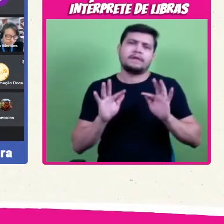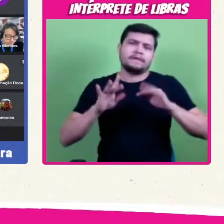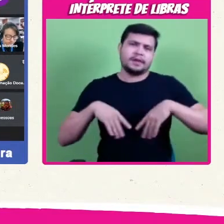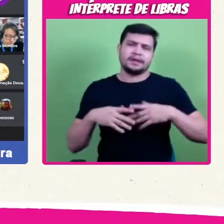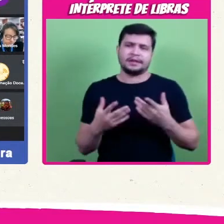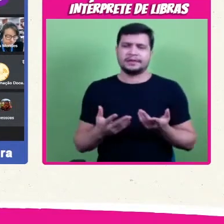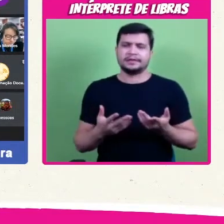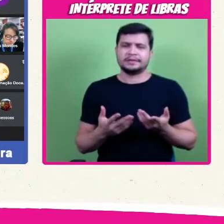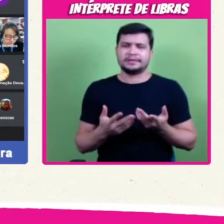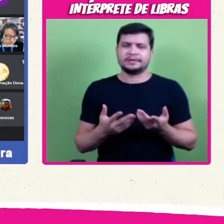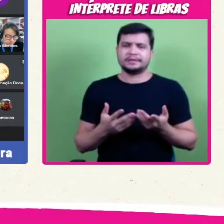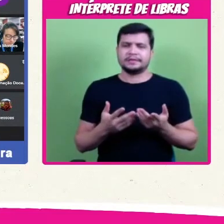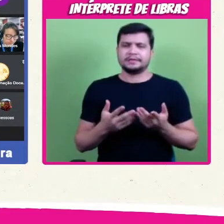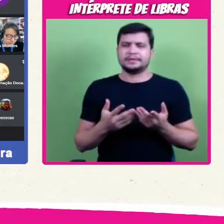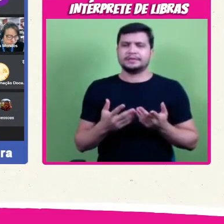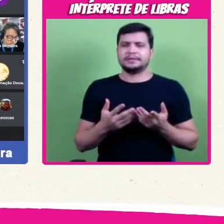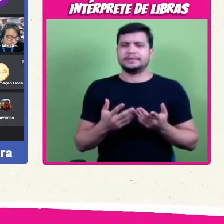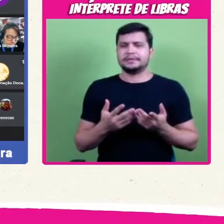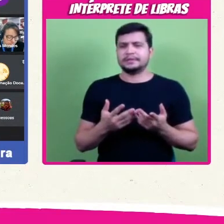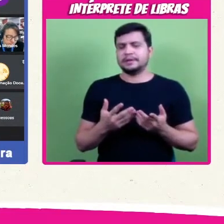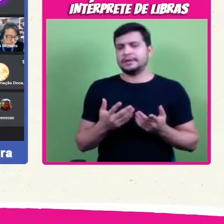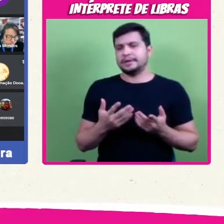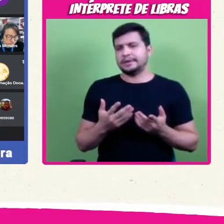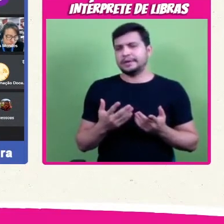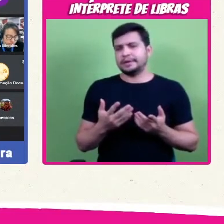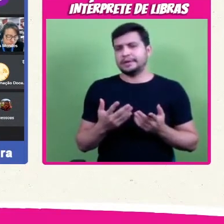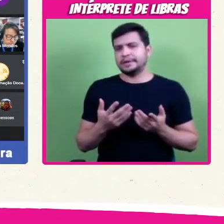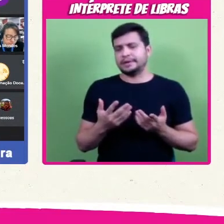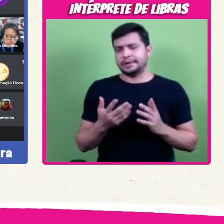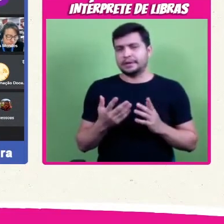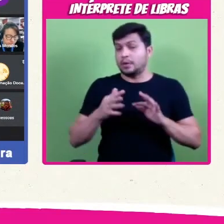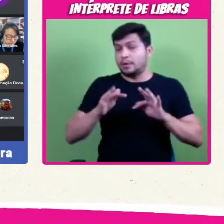não, começa, né? Porque aquela história não termina ali, né?